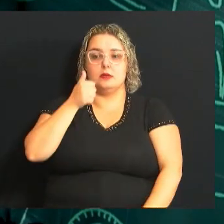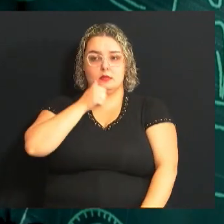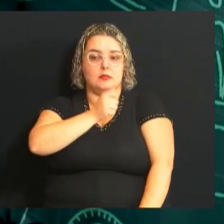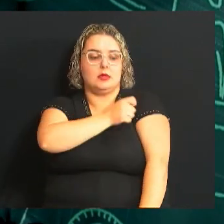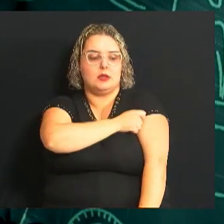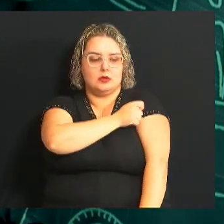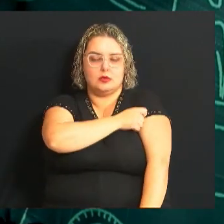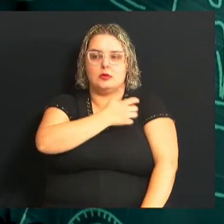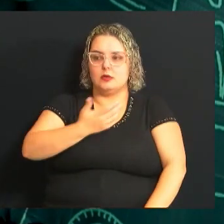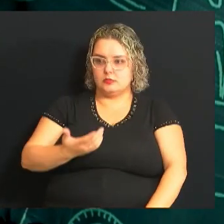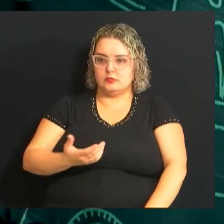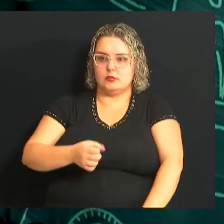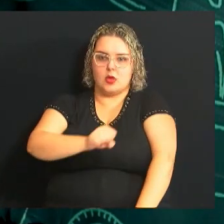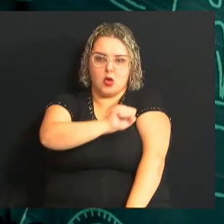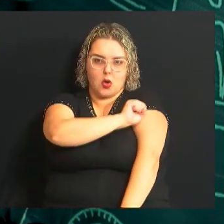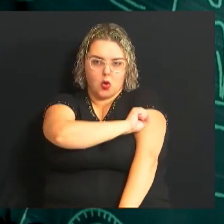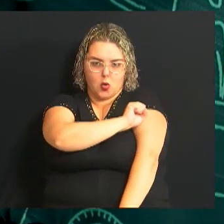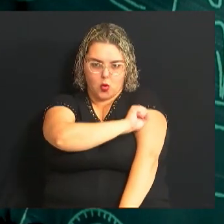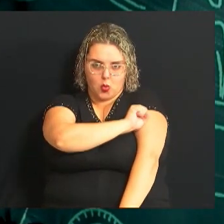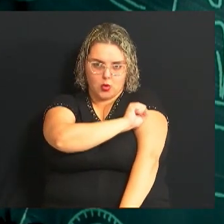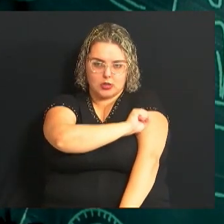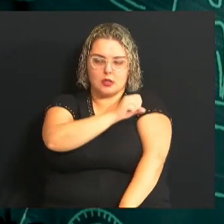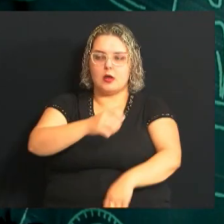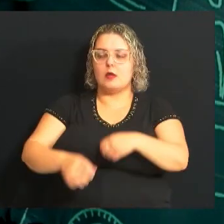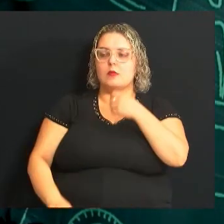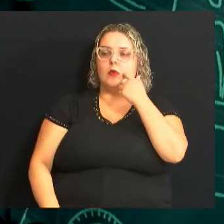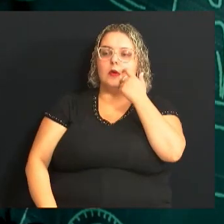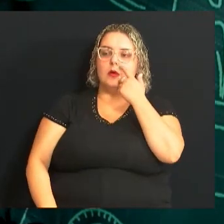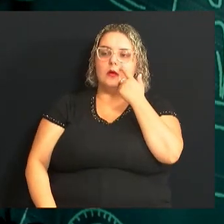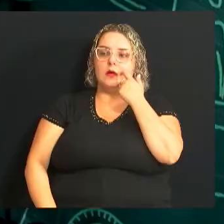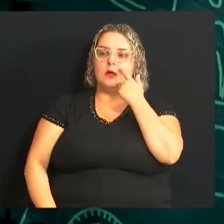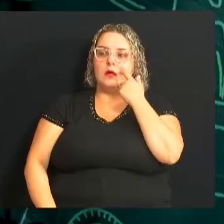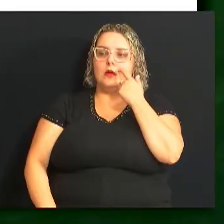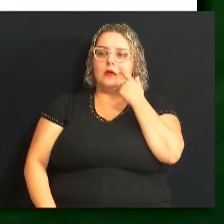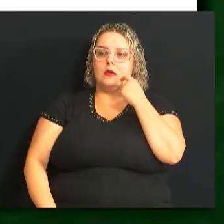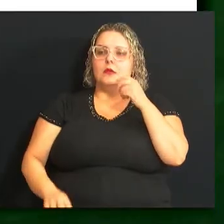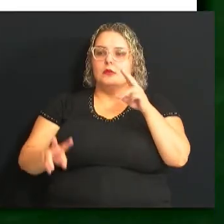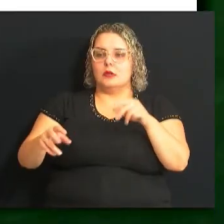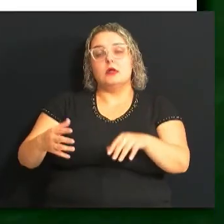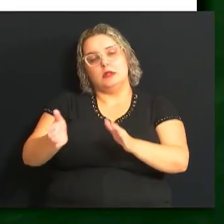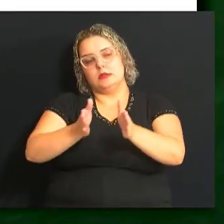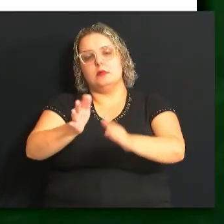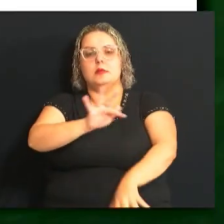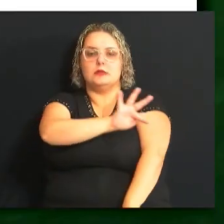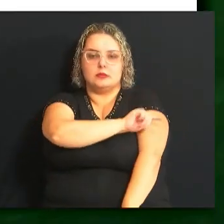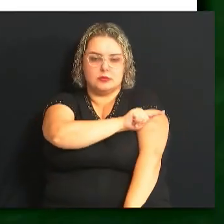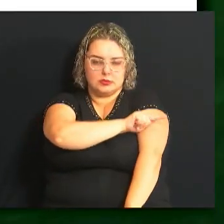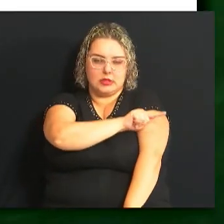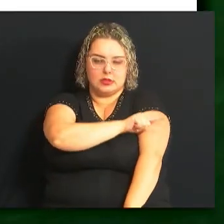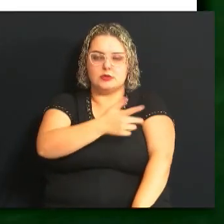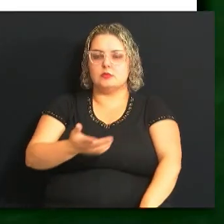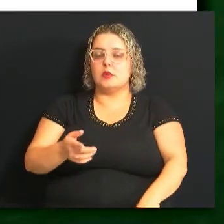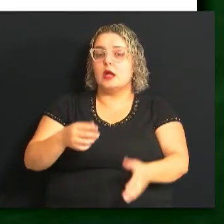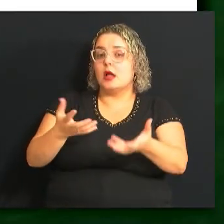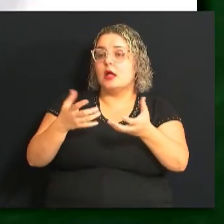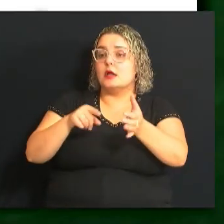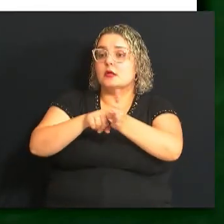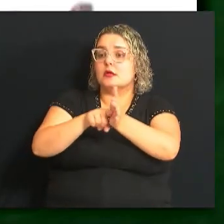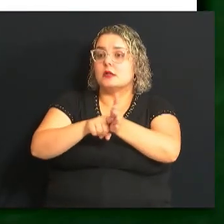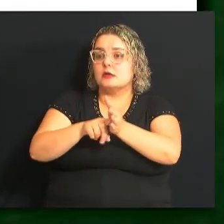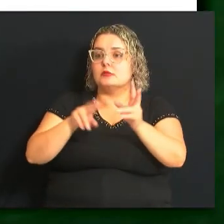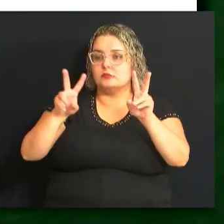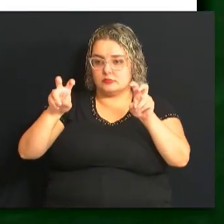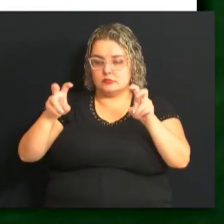de 8º ano, ela quis pesquisar, nessa ocasião ela estava no 7º ano, ela quis pesquisar sobre nado